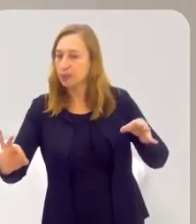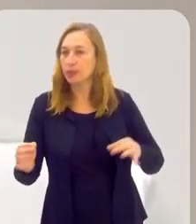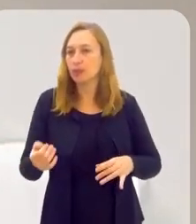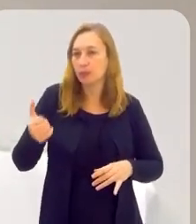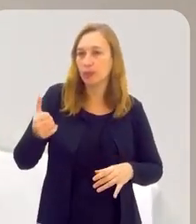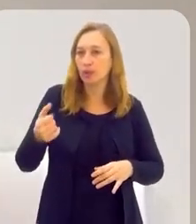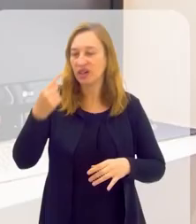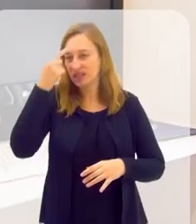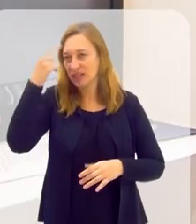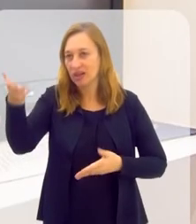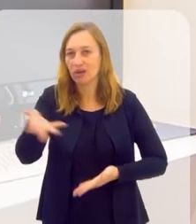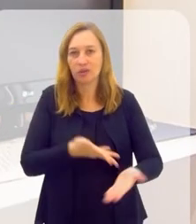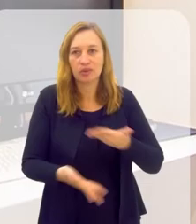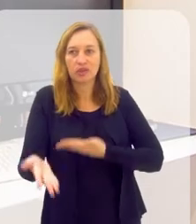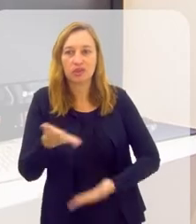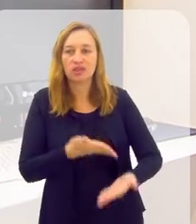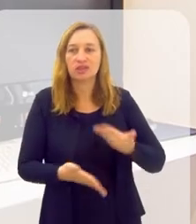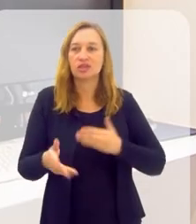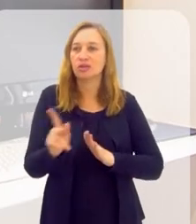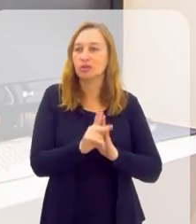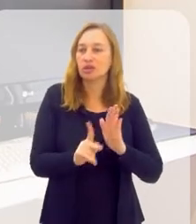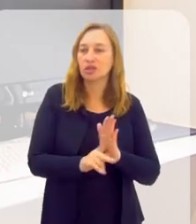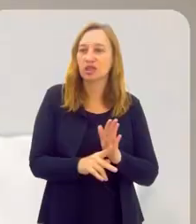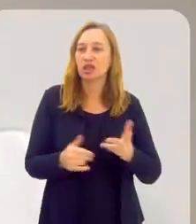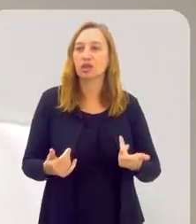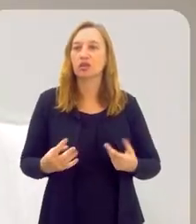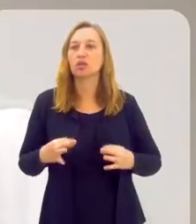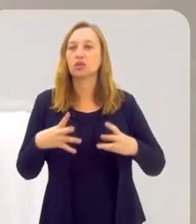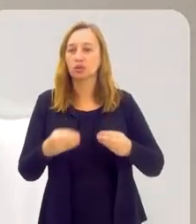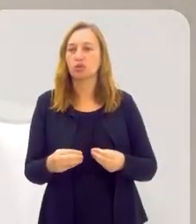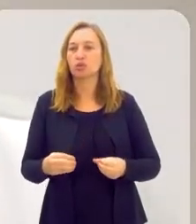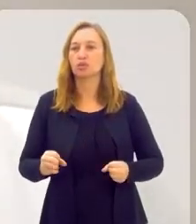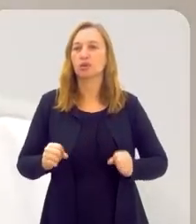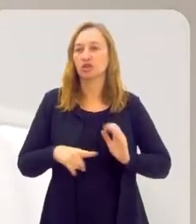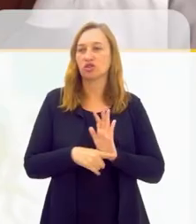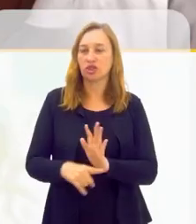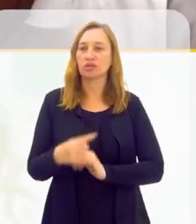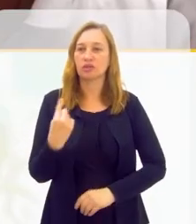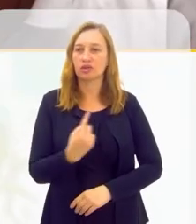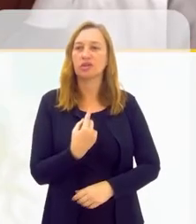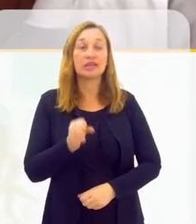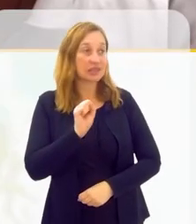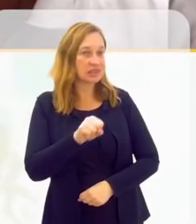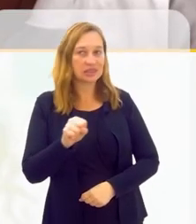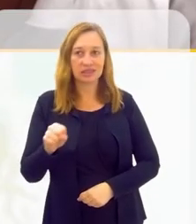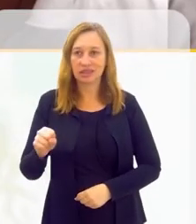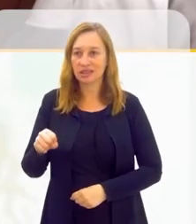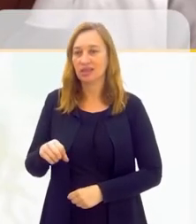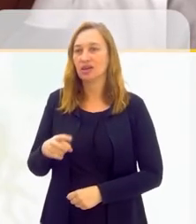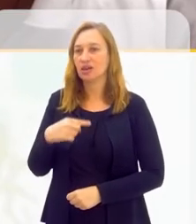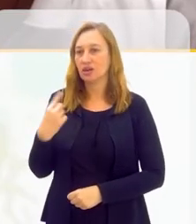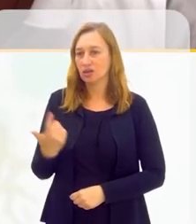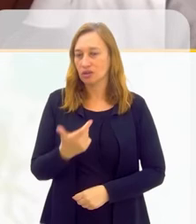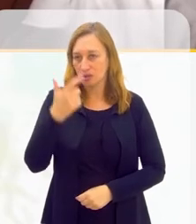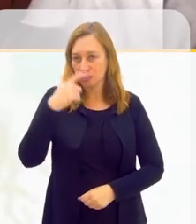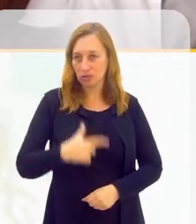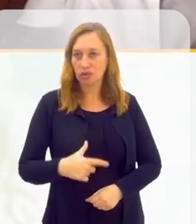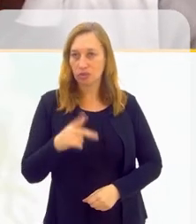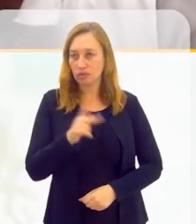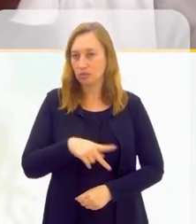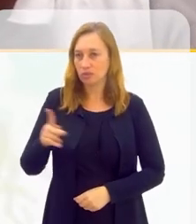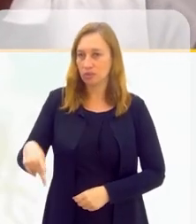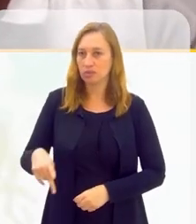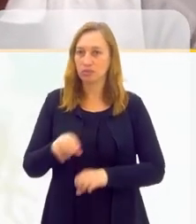conseguirmos estar a partilhar uma ideia, um Sim, projeto, uma realidade, sim. tem tudo para nos ajudar. Sim, eu sou mestra em educação